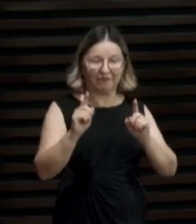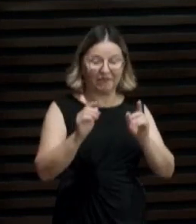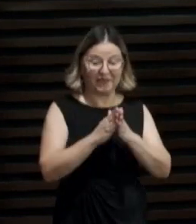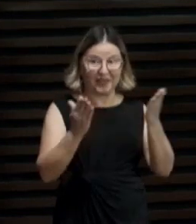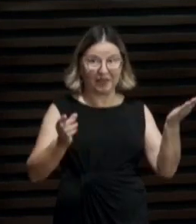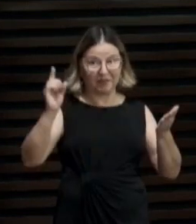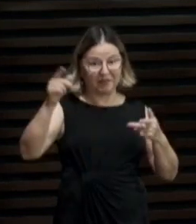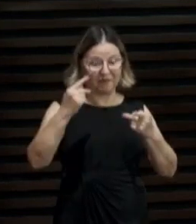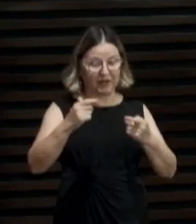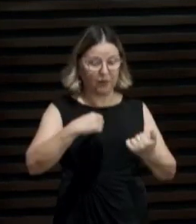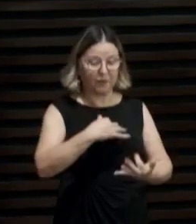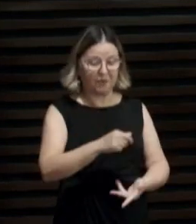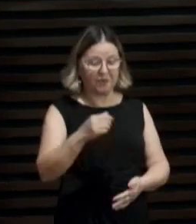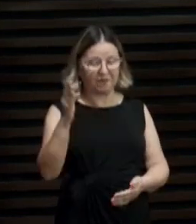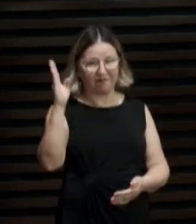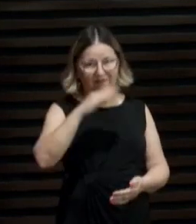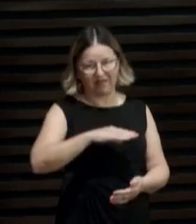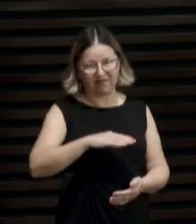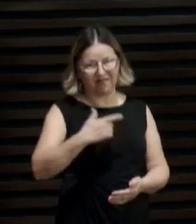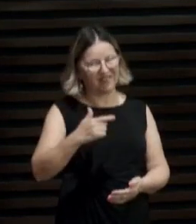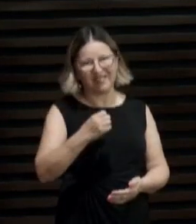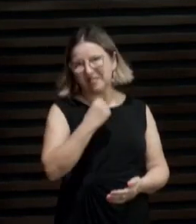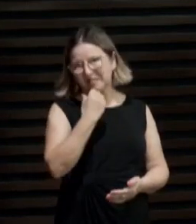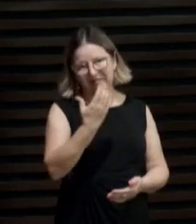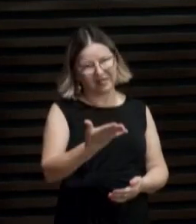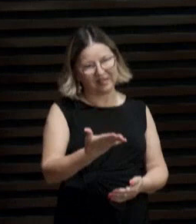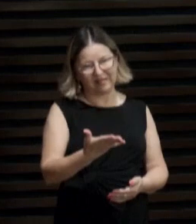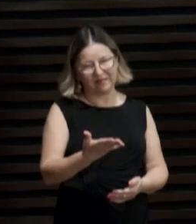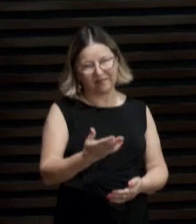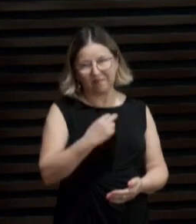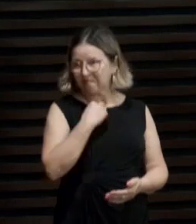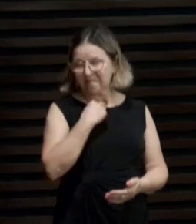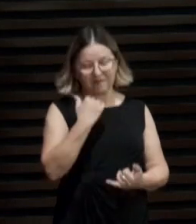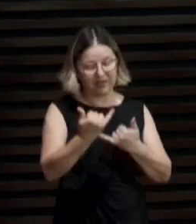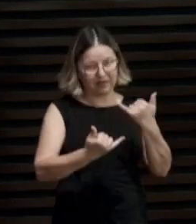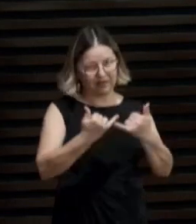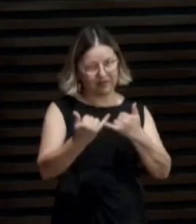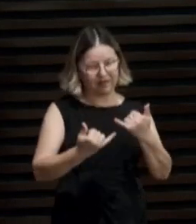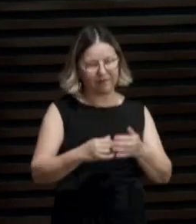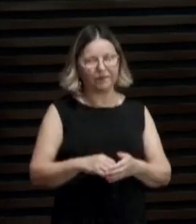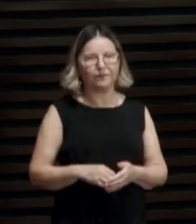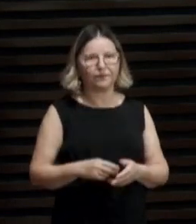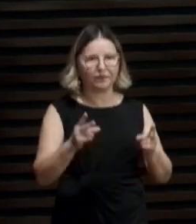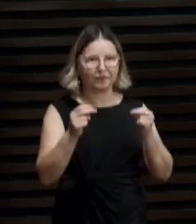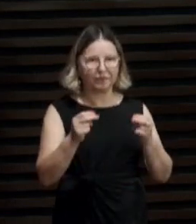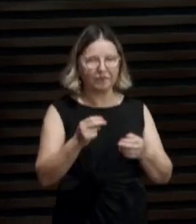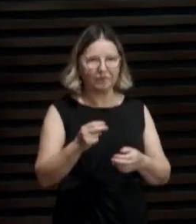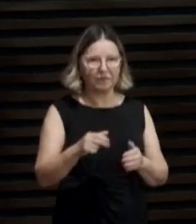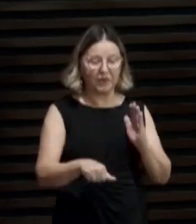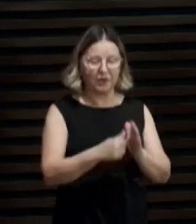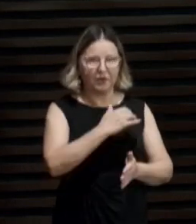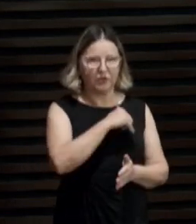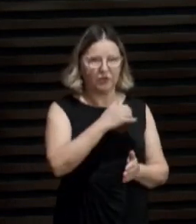mau, não há bondade, não podemos brincar. Veja o que diz 1 João